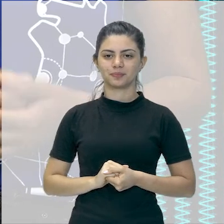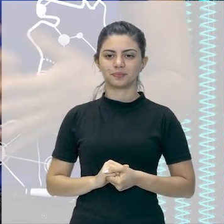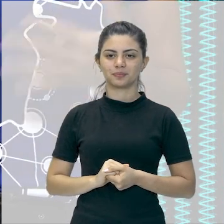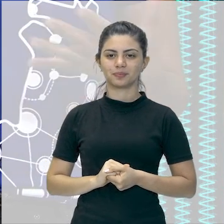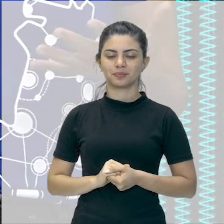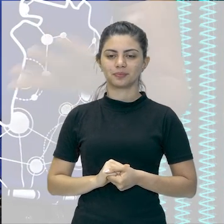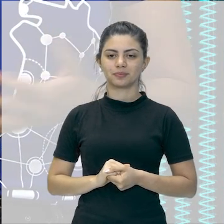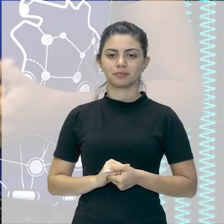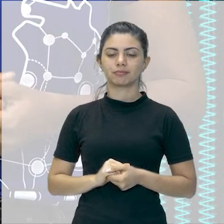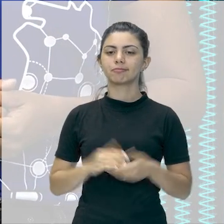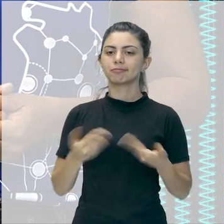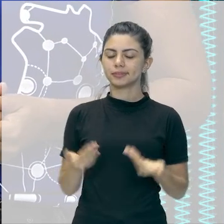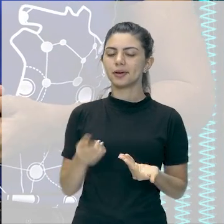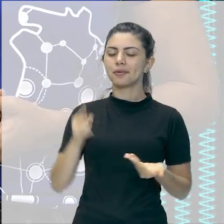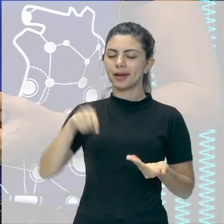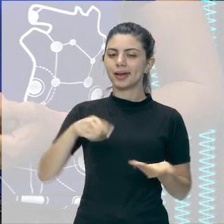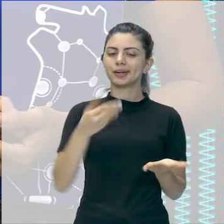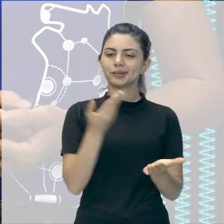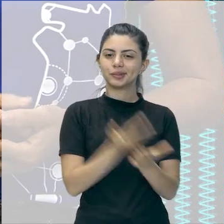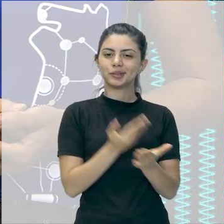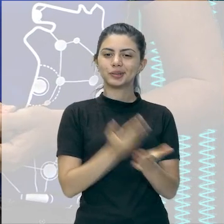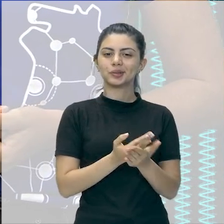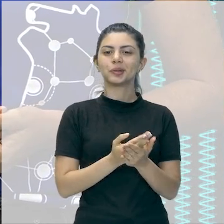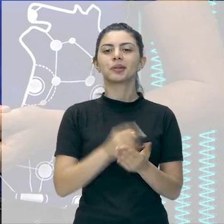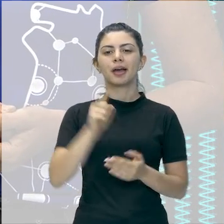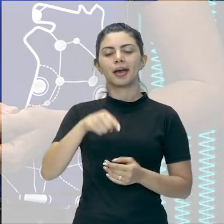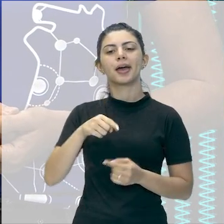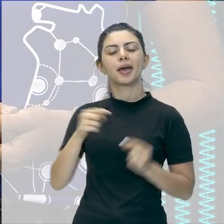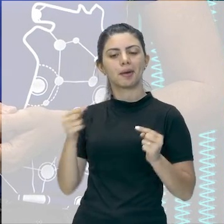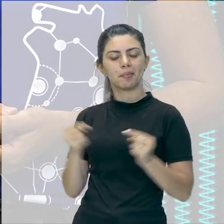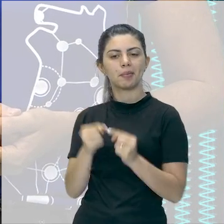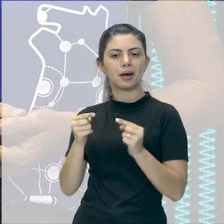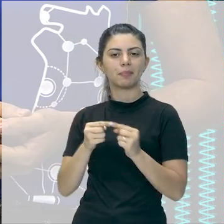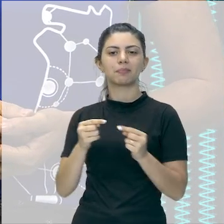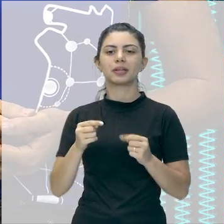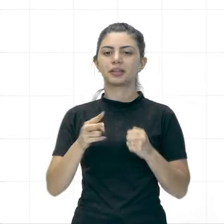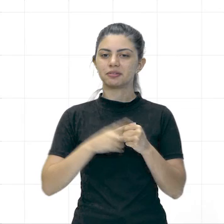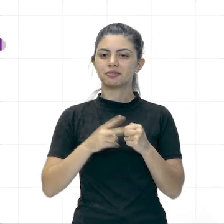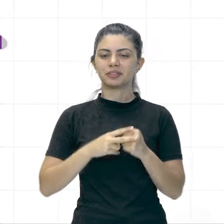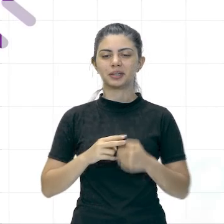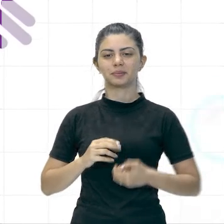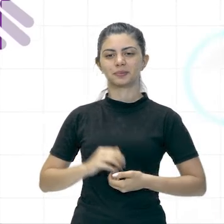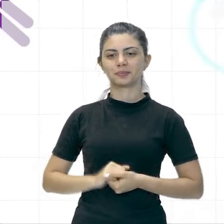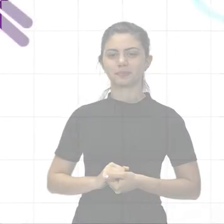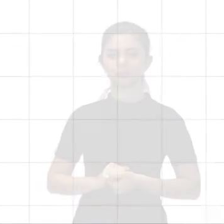to. Então, essa foi a nossa aula sobre o simple past na forma negativa.